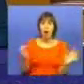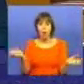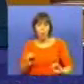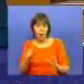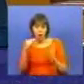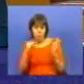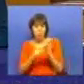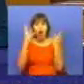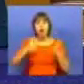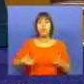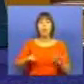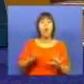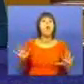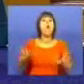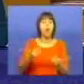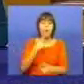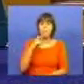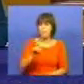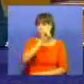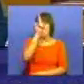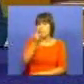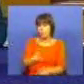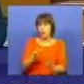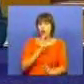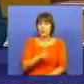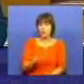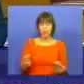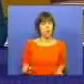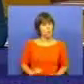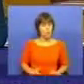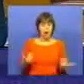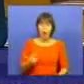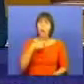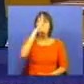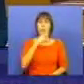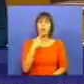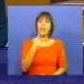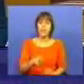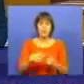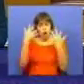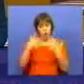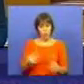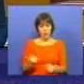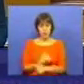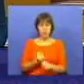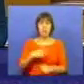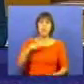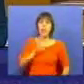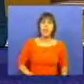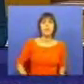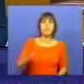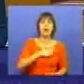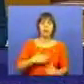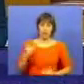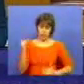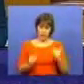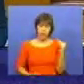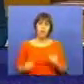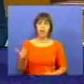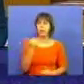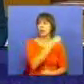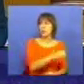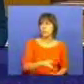estão nas contas? É esta a pergunta que fica por responder. Diz o Governo que as contas do Serviço Nacional de Saúde estão equilibradas